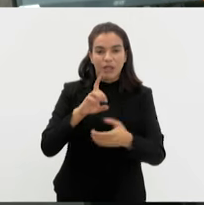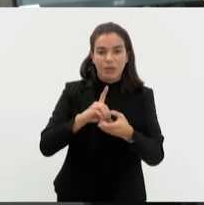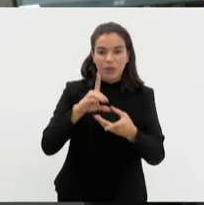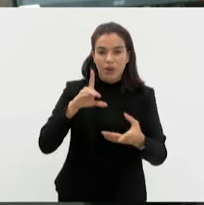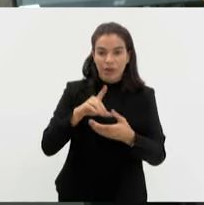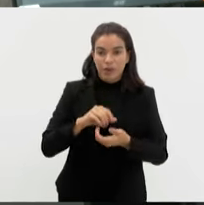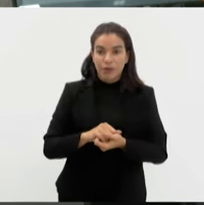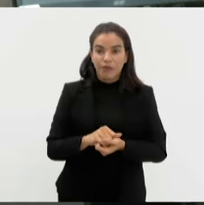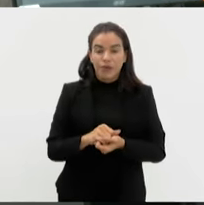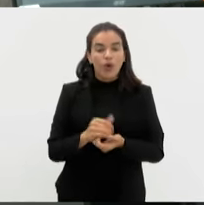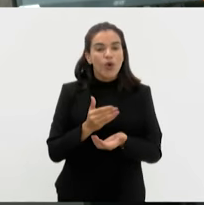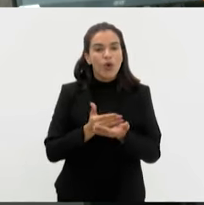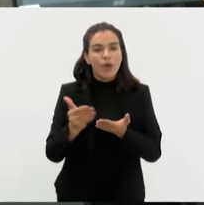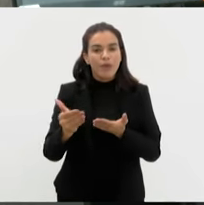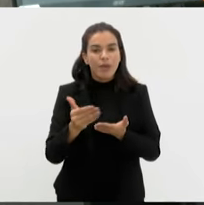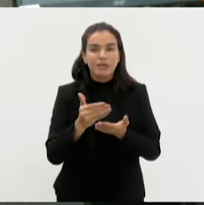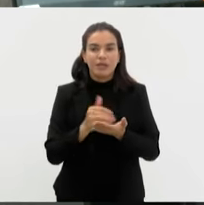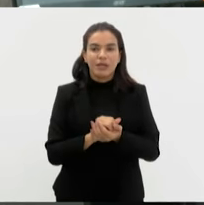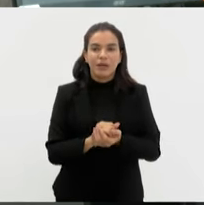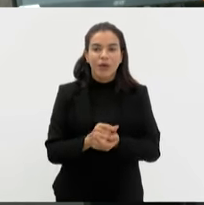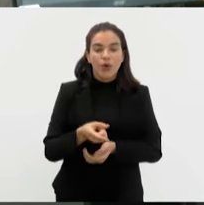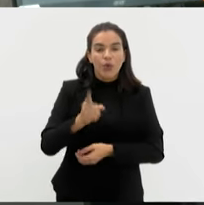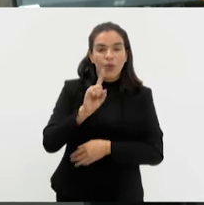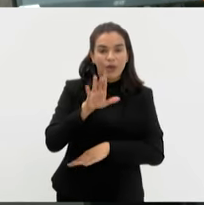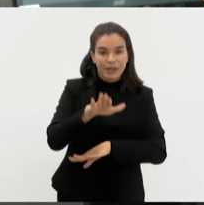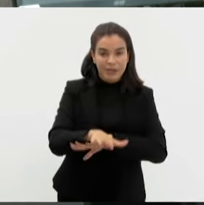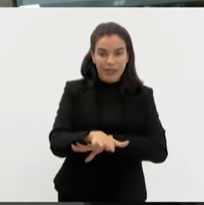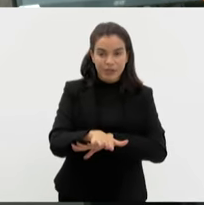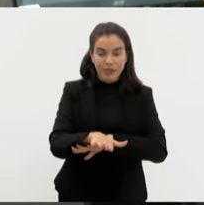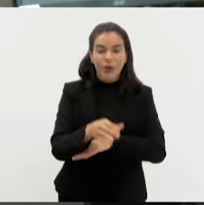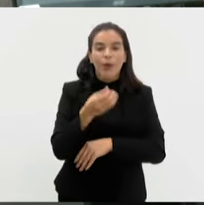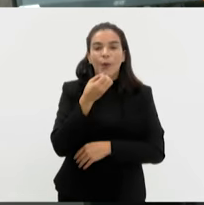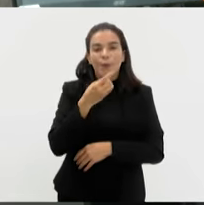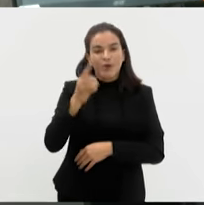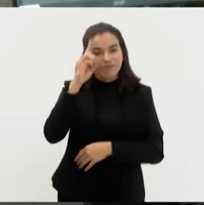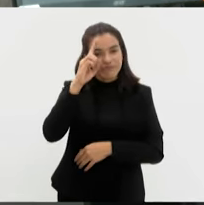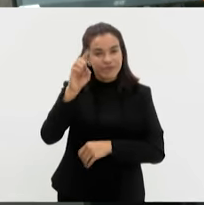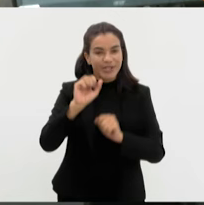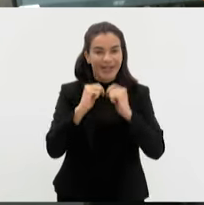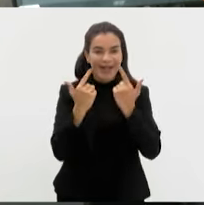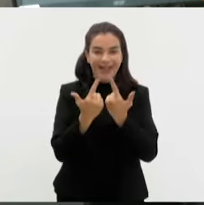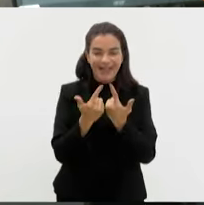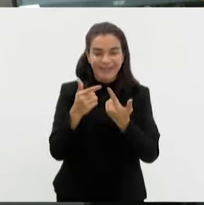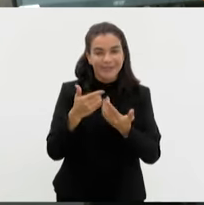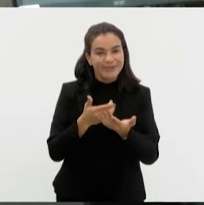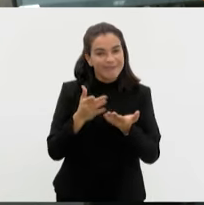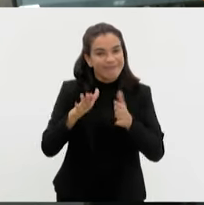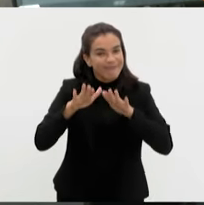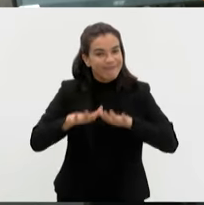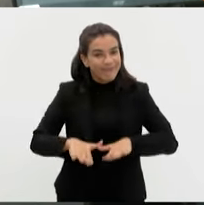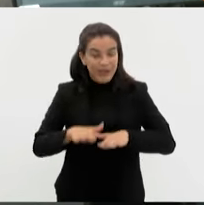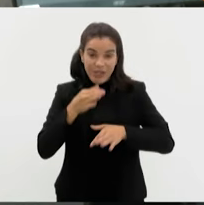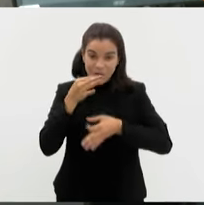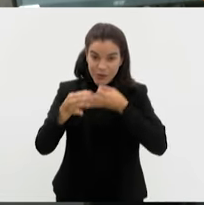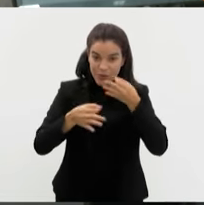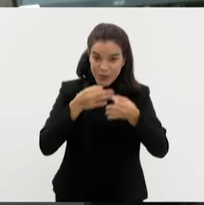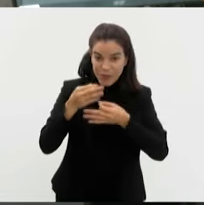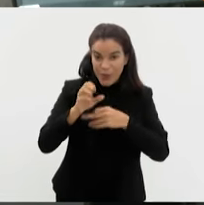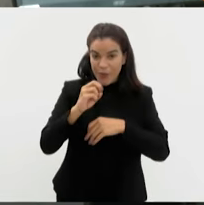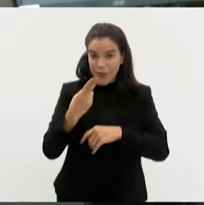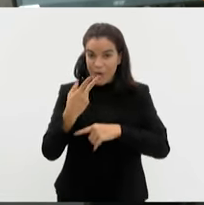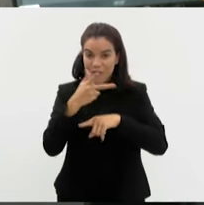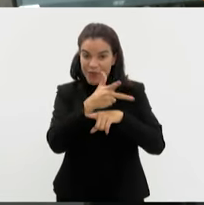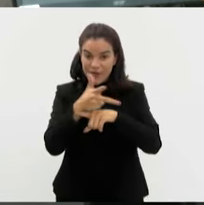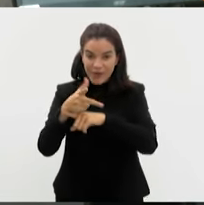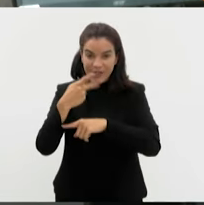O evento será ao vivo a partir da 1 da tarde. O Bom Dia Alerj fica por aqui. Se você quiser enviar sugestões ou vídeos aí da sua